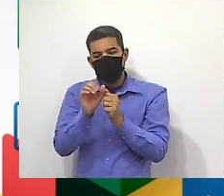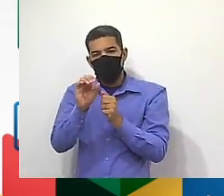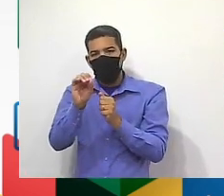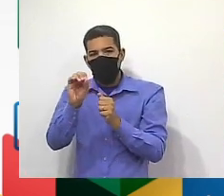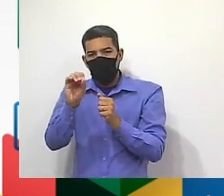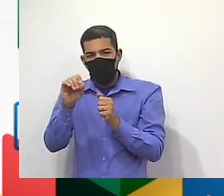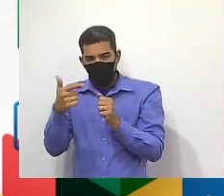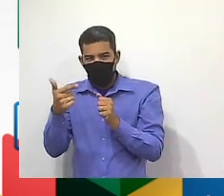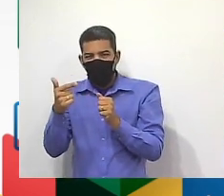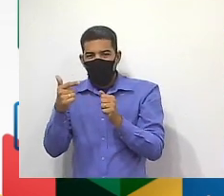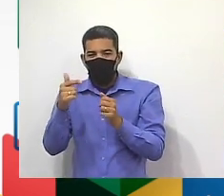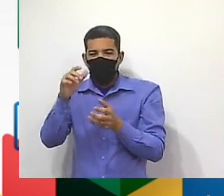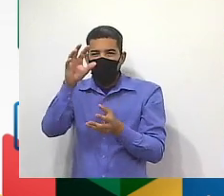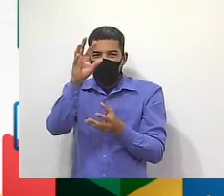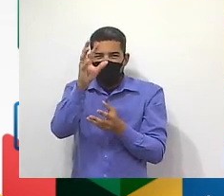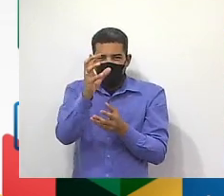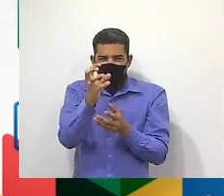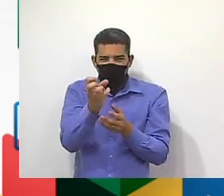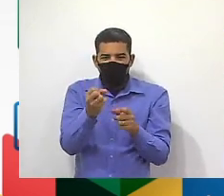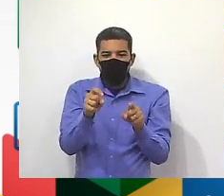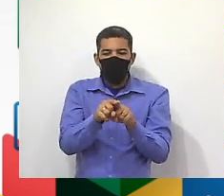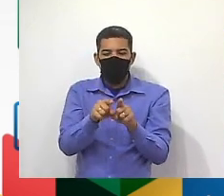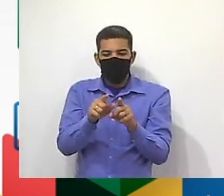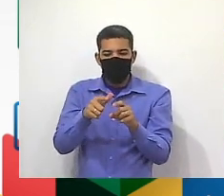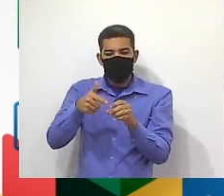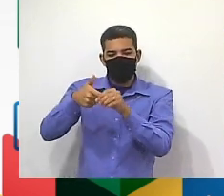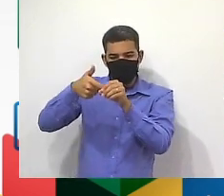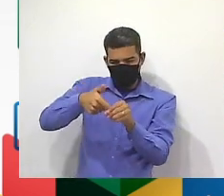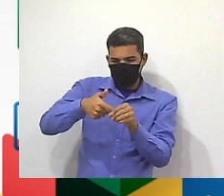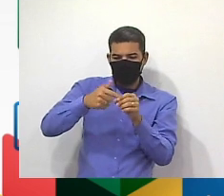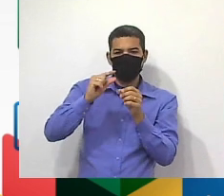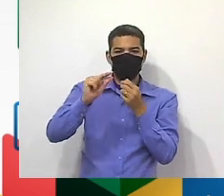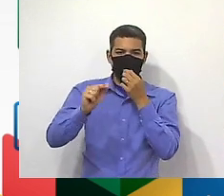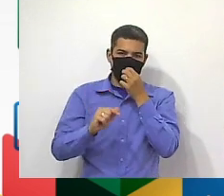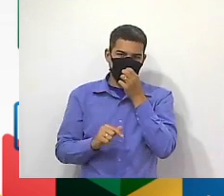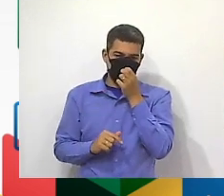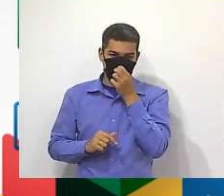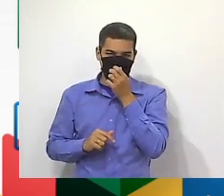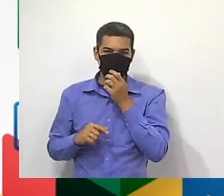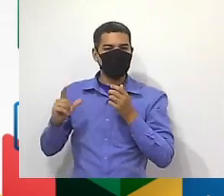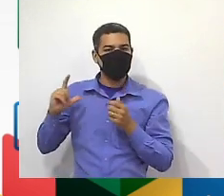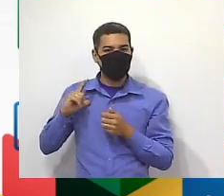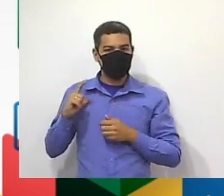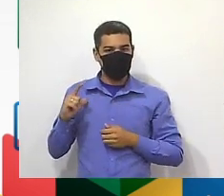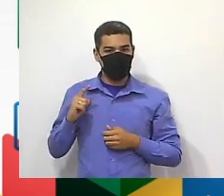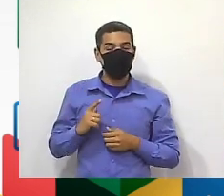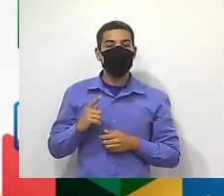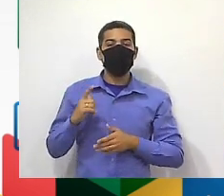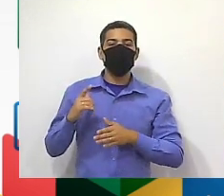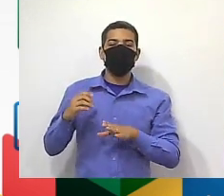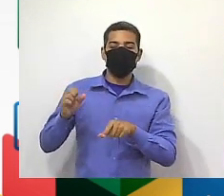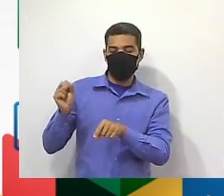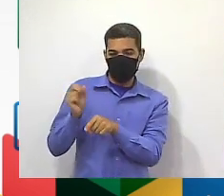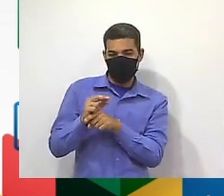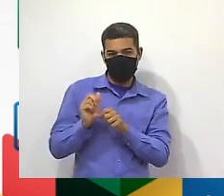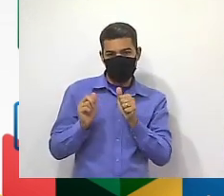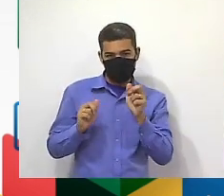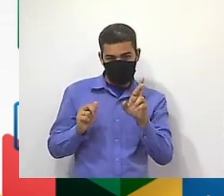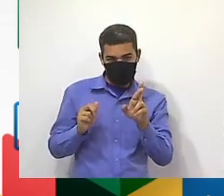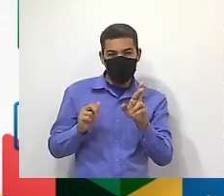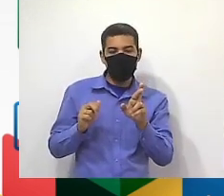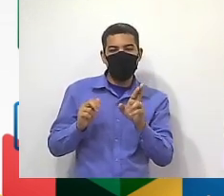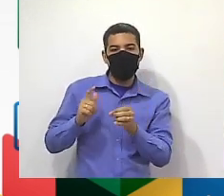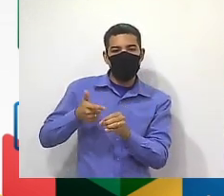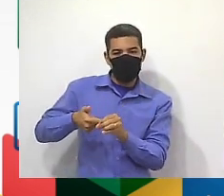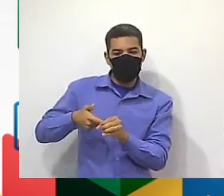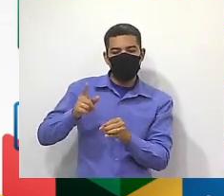dentro do cilindro e um pouco de combustível também. Uma vez que isso acontece, a entrada do ar e do combustível,